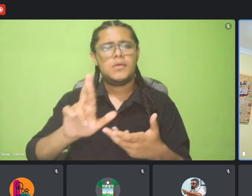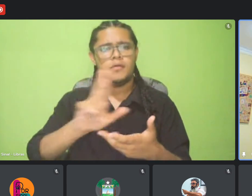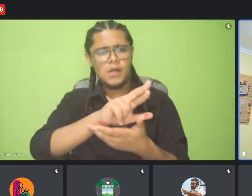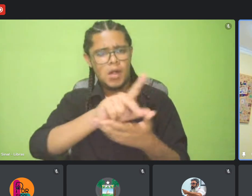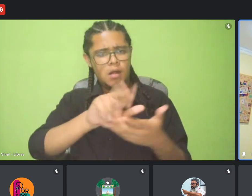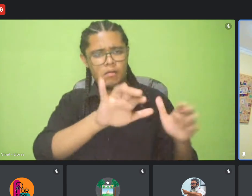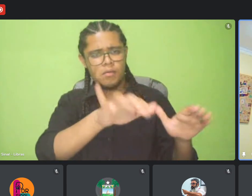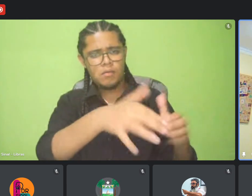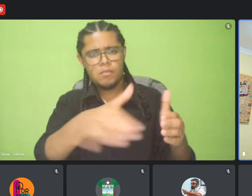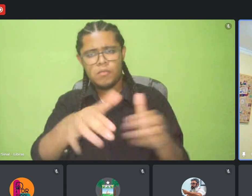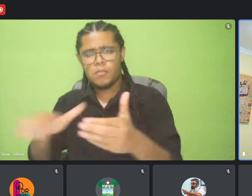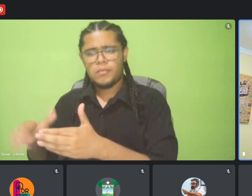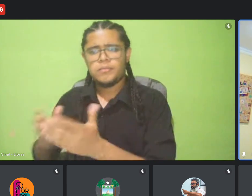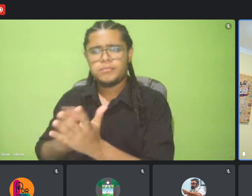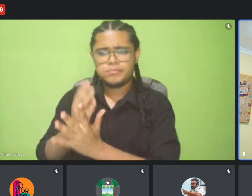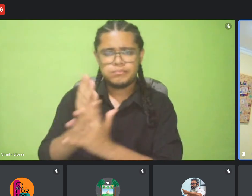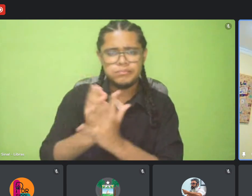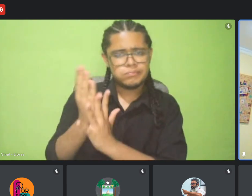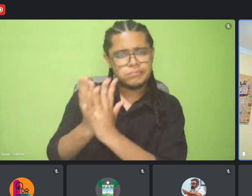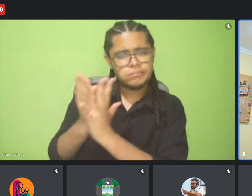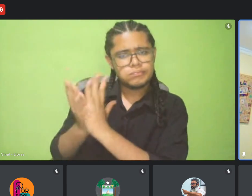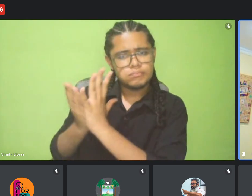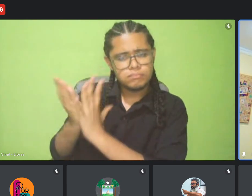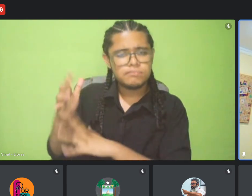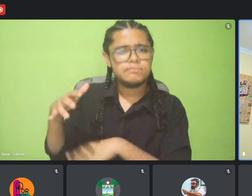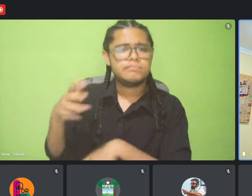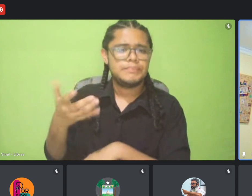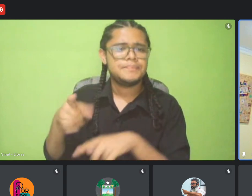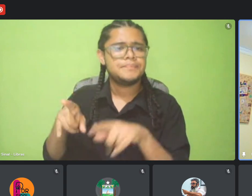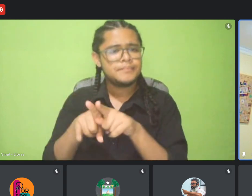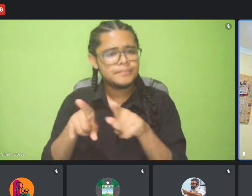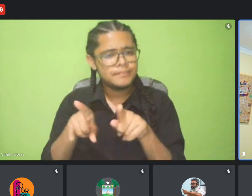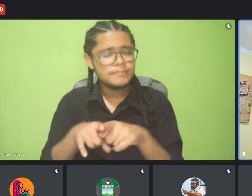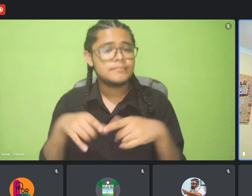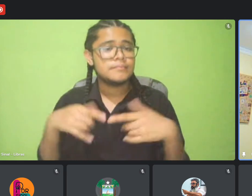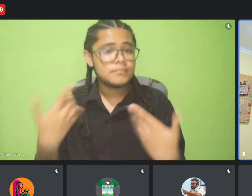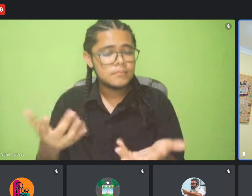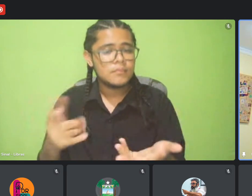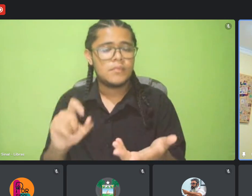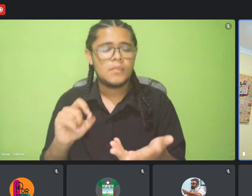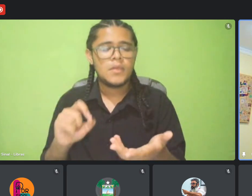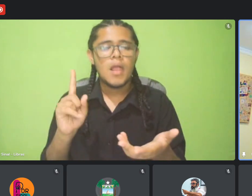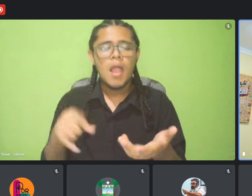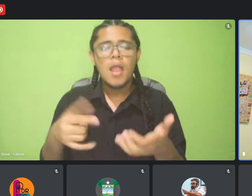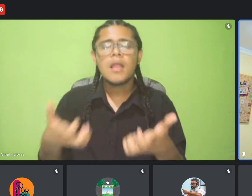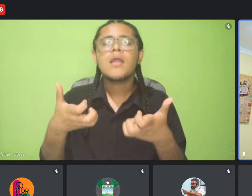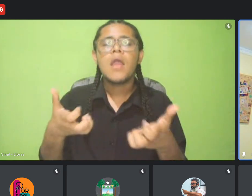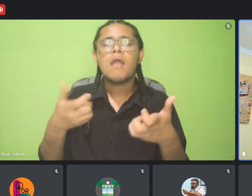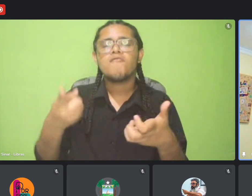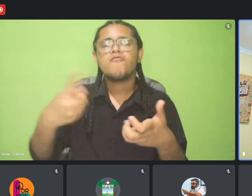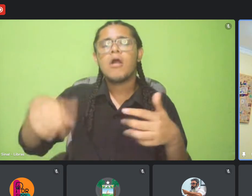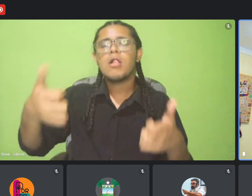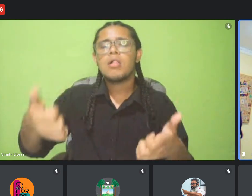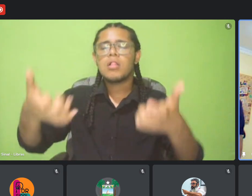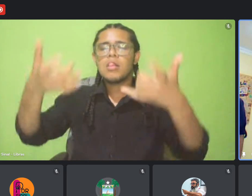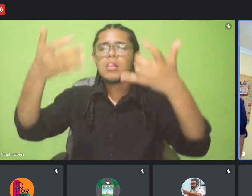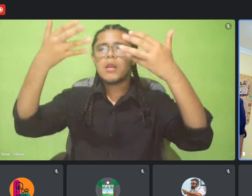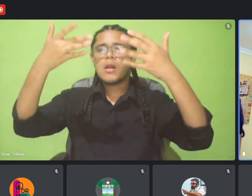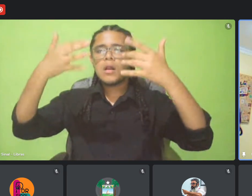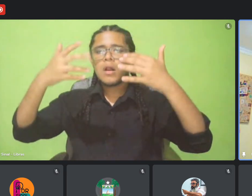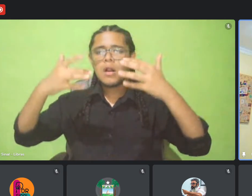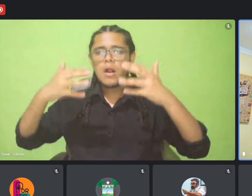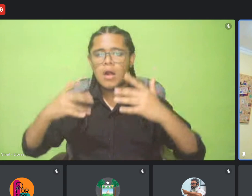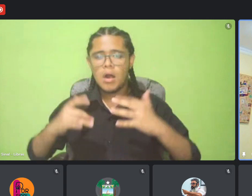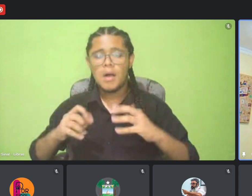Vejo aqui a Ana Rodrigues, o Ivanilson, também o Rômulo. Então, seria ouvir vocês para a gente poder estar